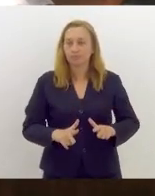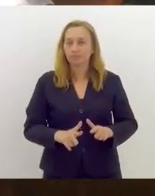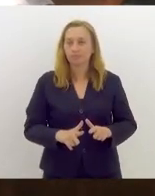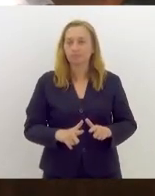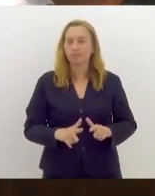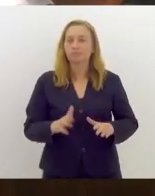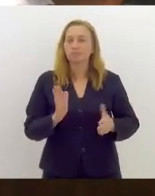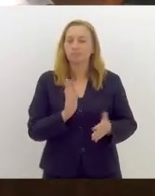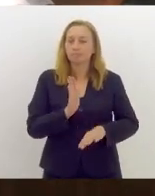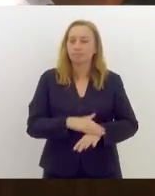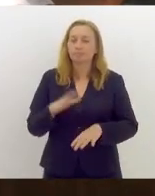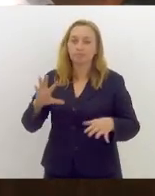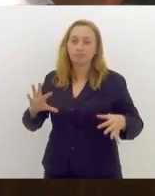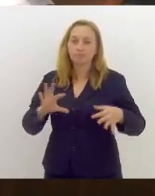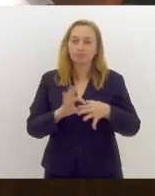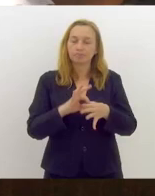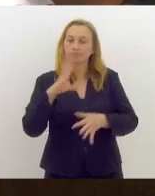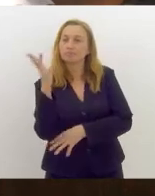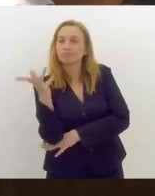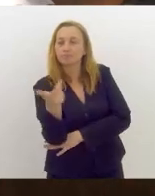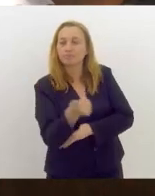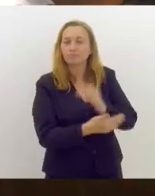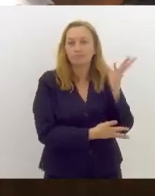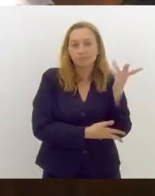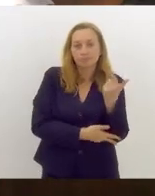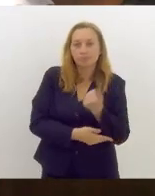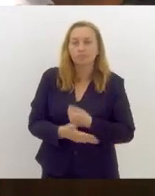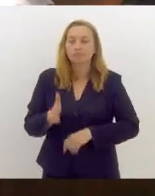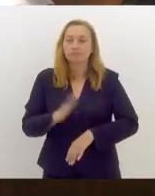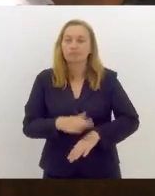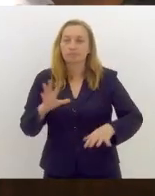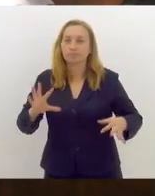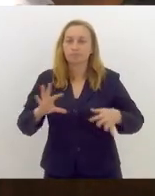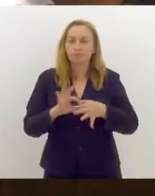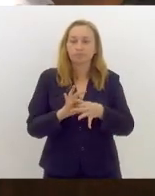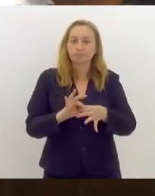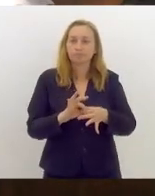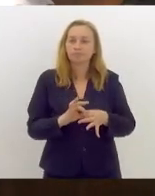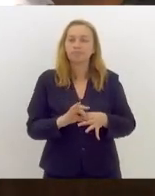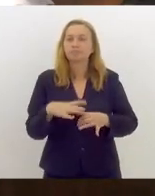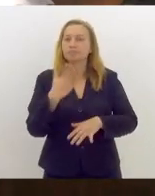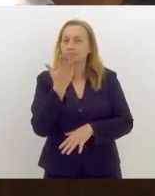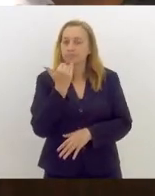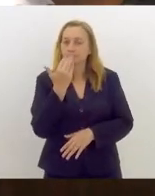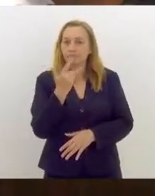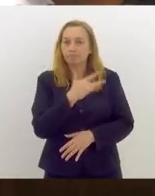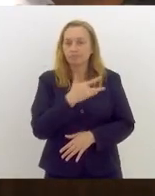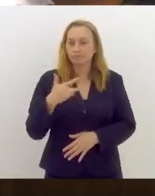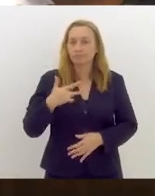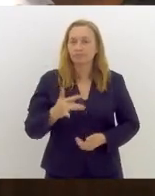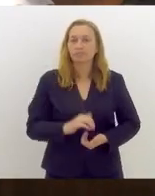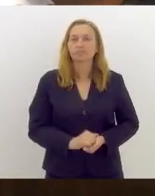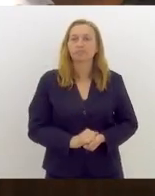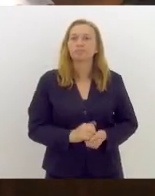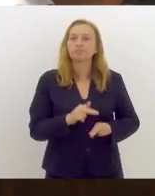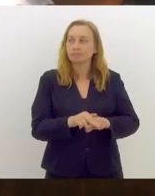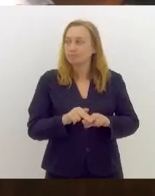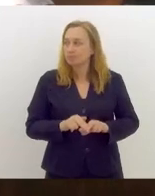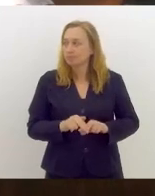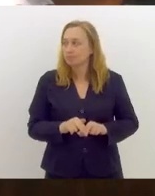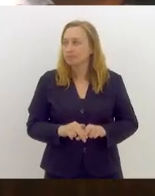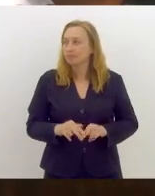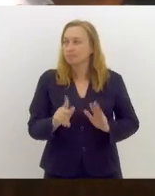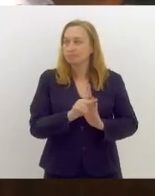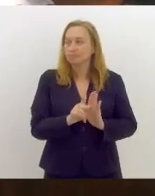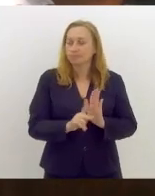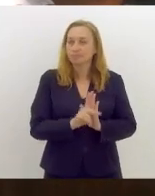mais conectado com as questões ambientais mais conectado com a garantia da alimentação saudável e por isso o